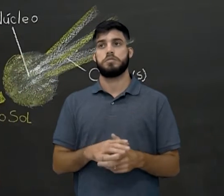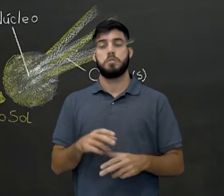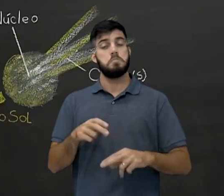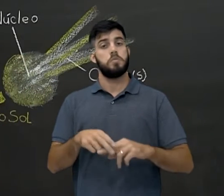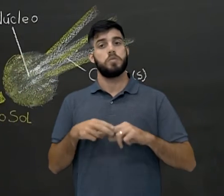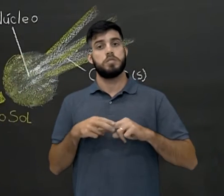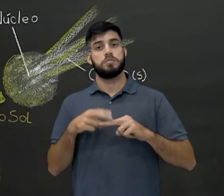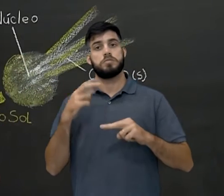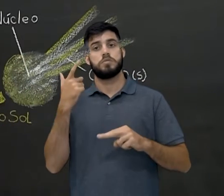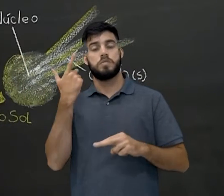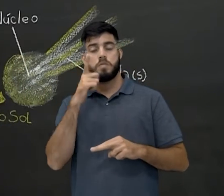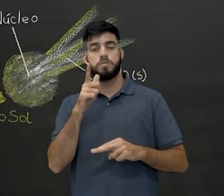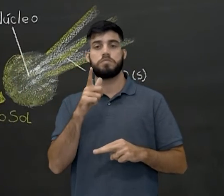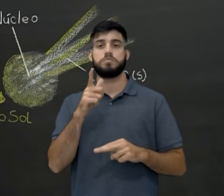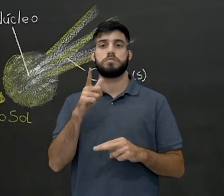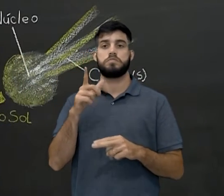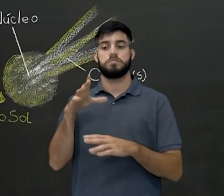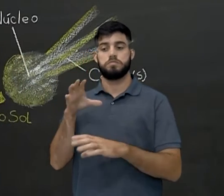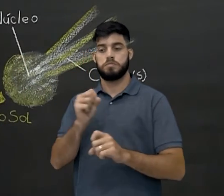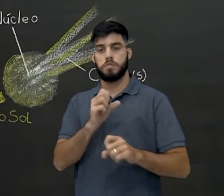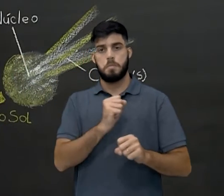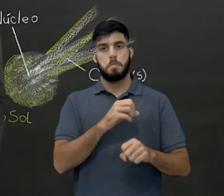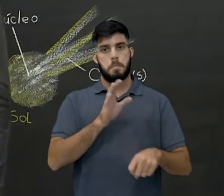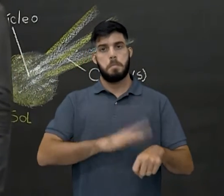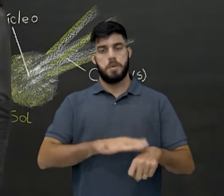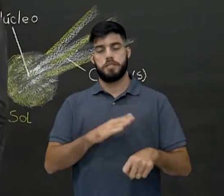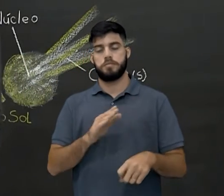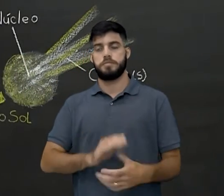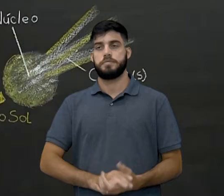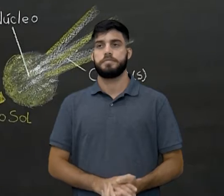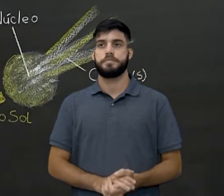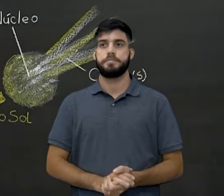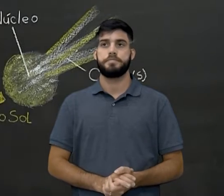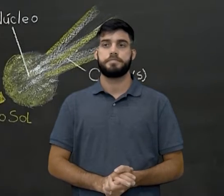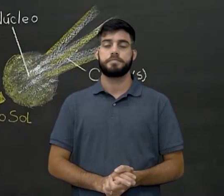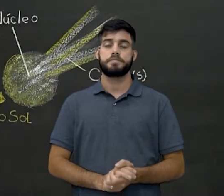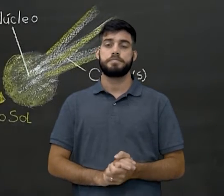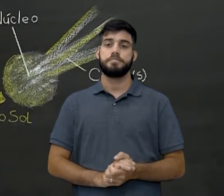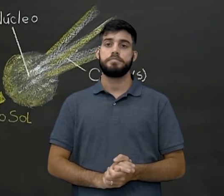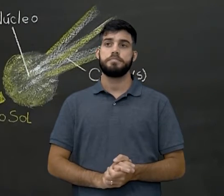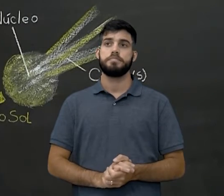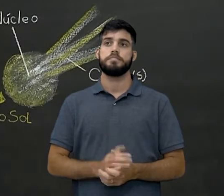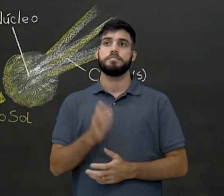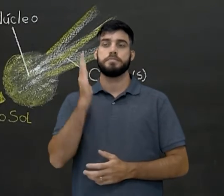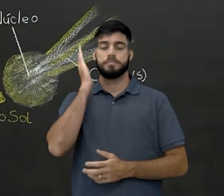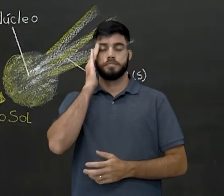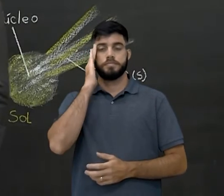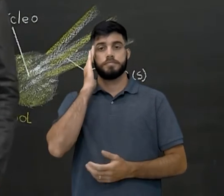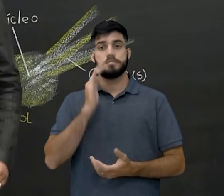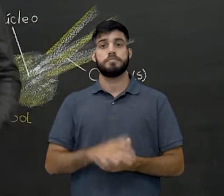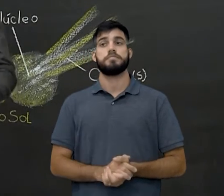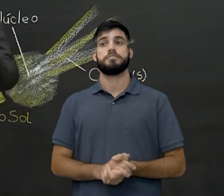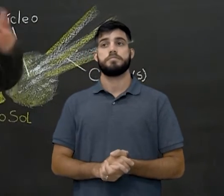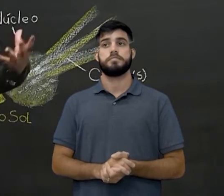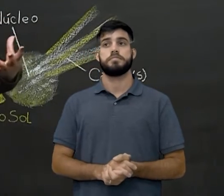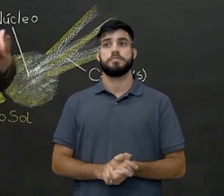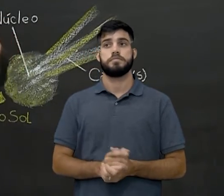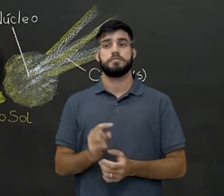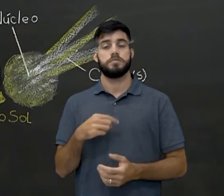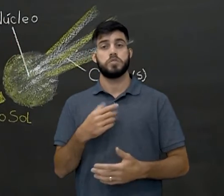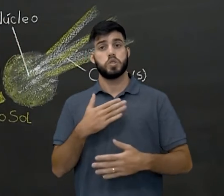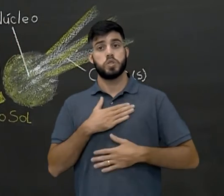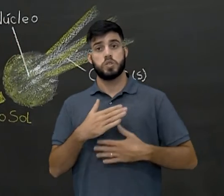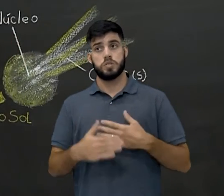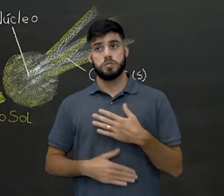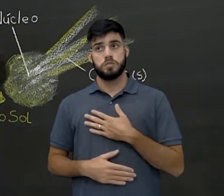essa maior quantidade de satélites naturais. Então, tá, legal. Então, entendi que somos corpos, nosso